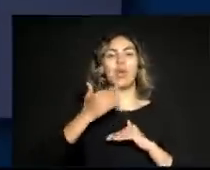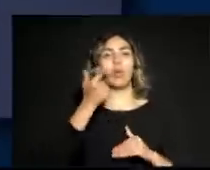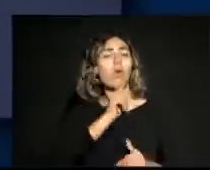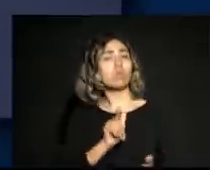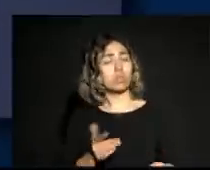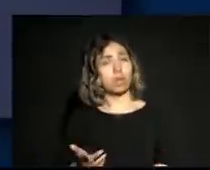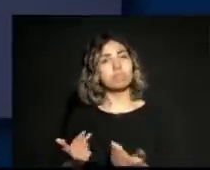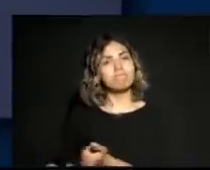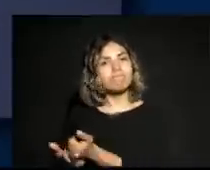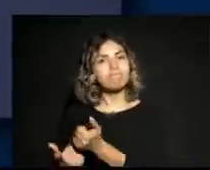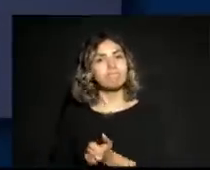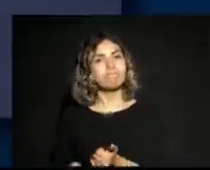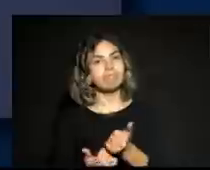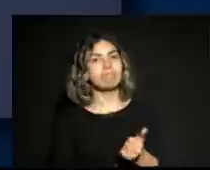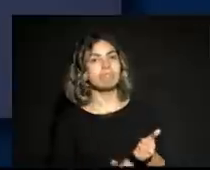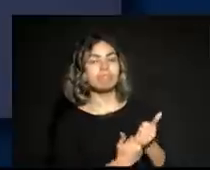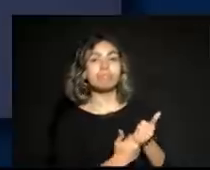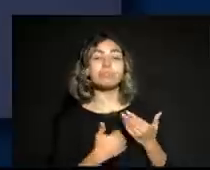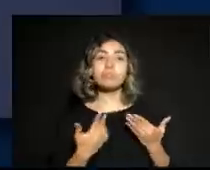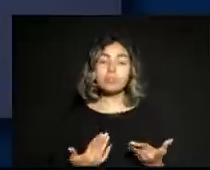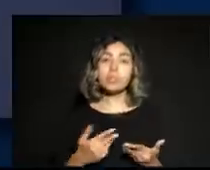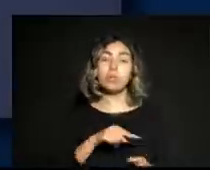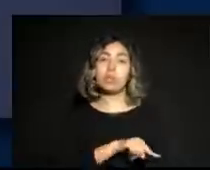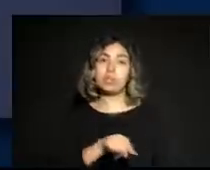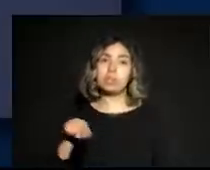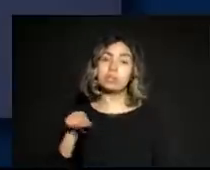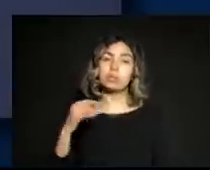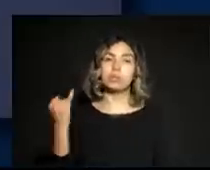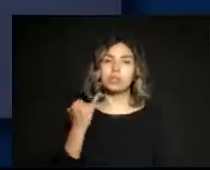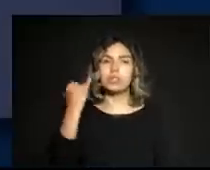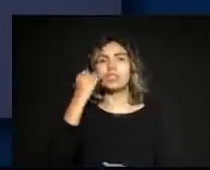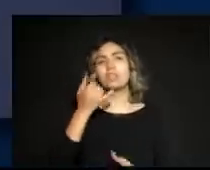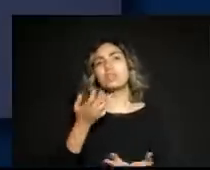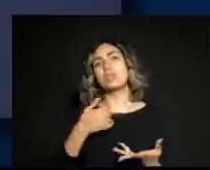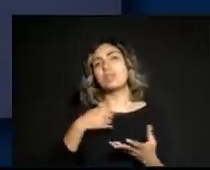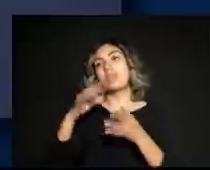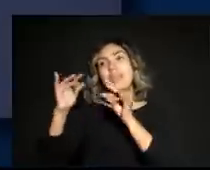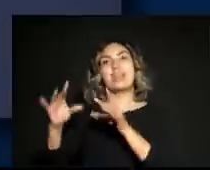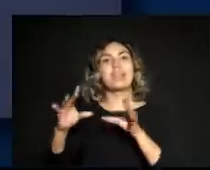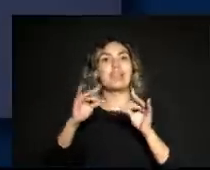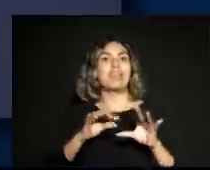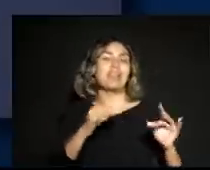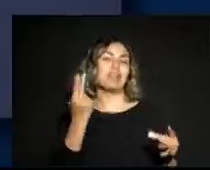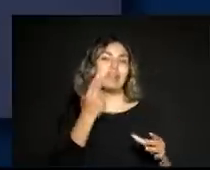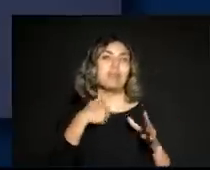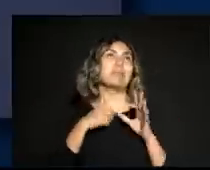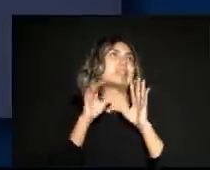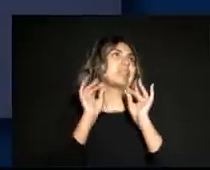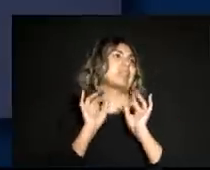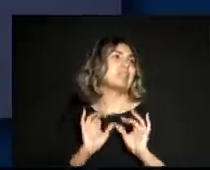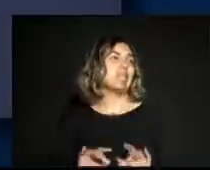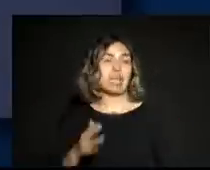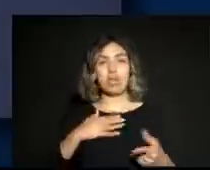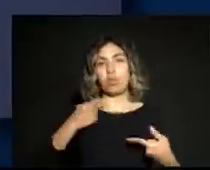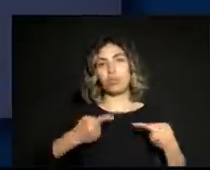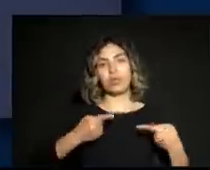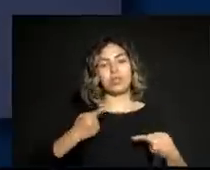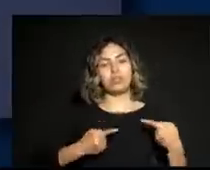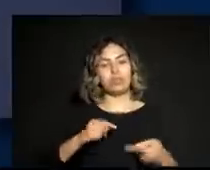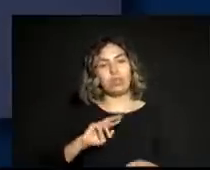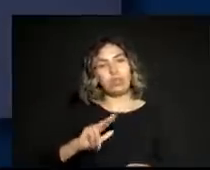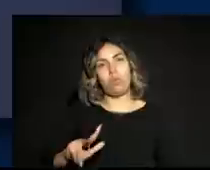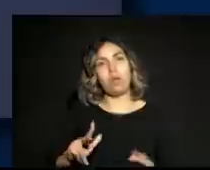eu acho que essa combinação de fatores para não ir muito aqui no detalhes não vou tá querendo aqui um programa de governo e eu não sou político